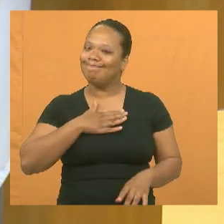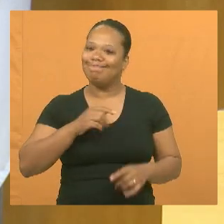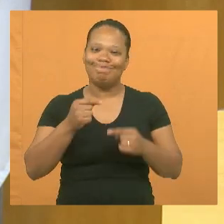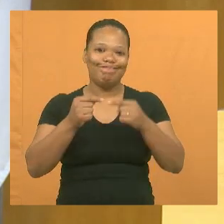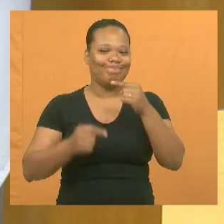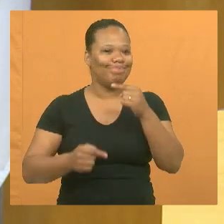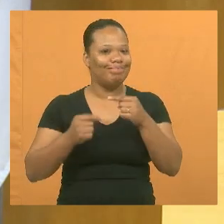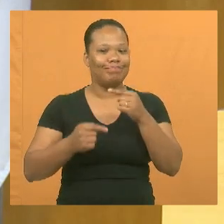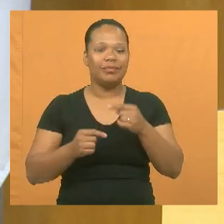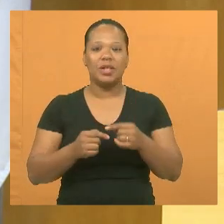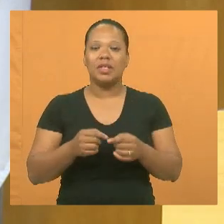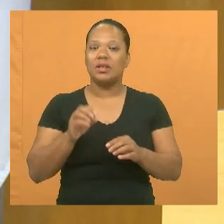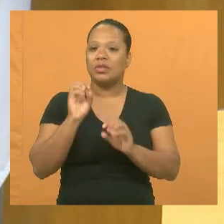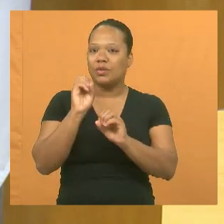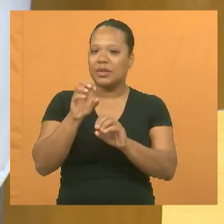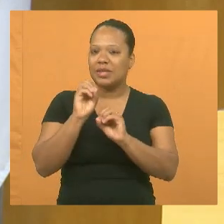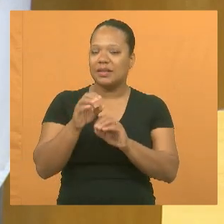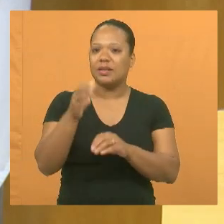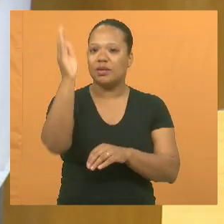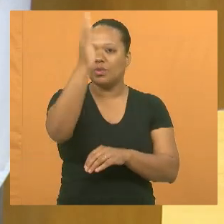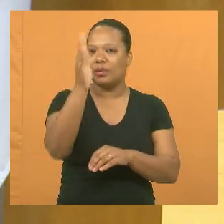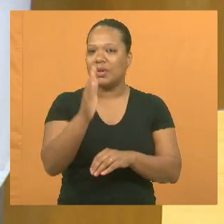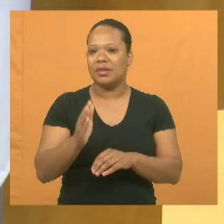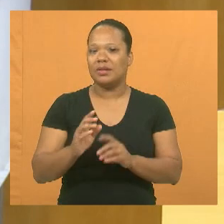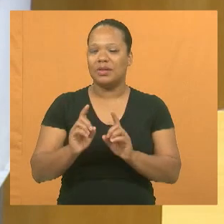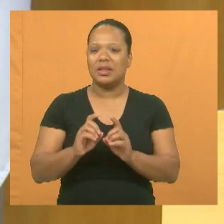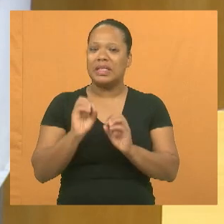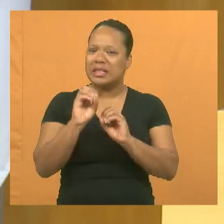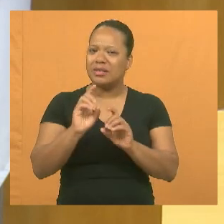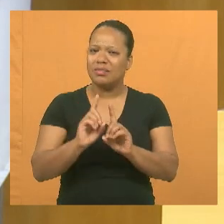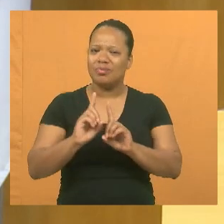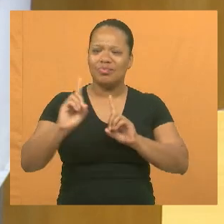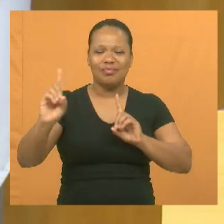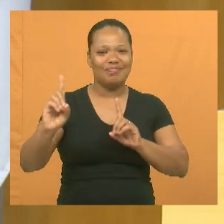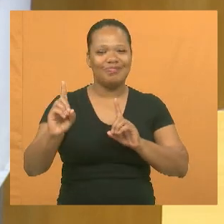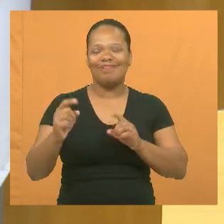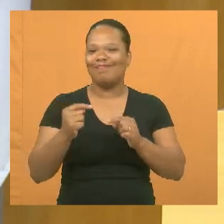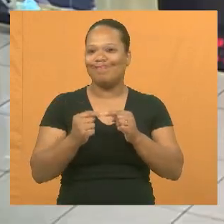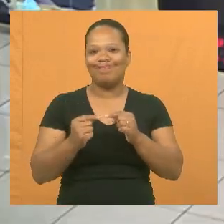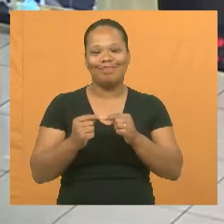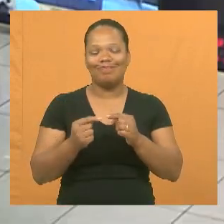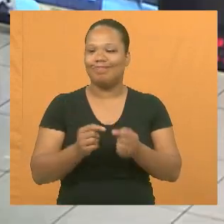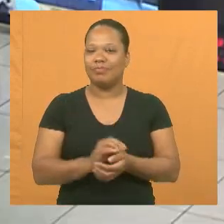o ensino do Brasil. Mas parabéns a todos os professores.